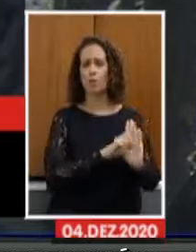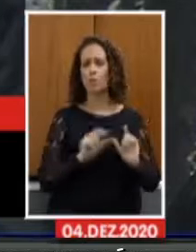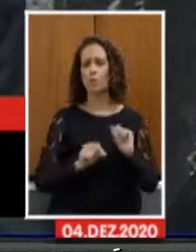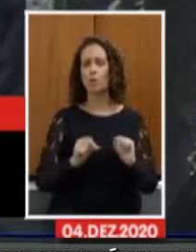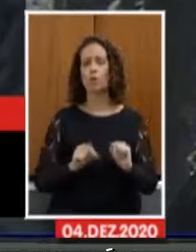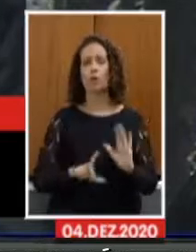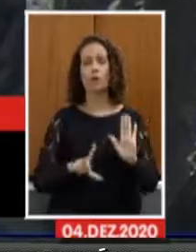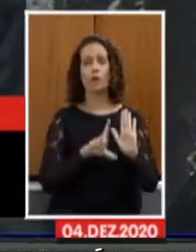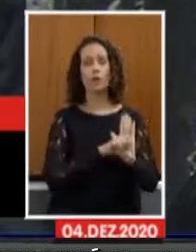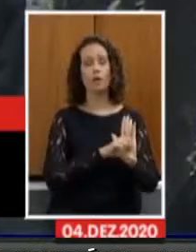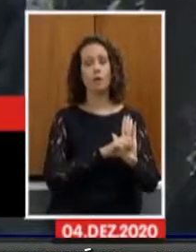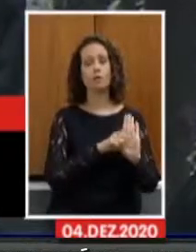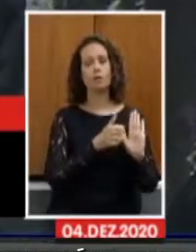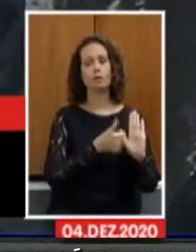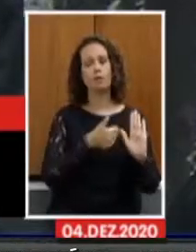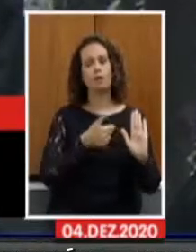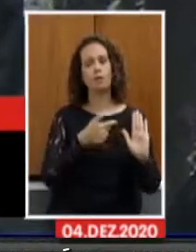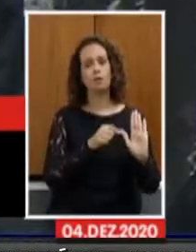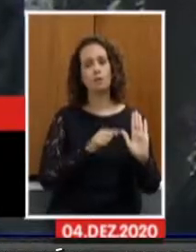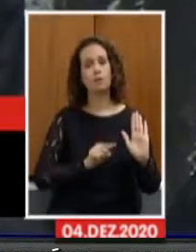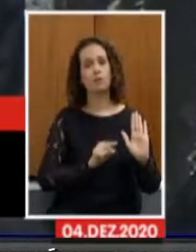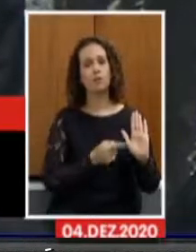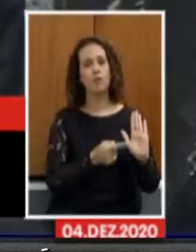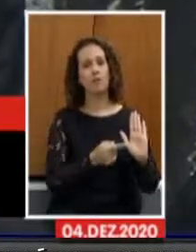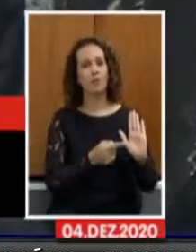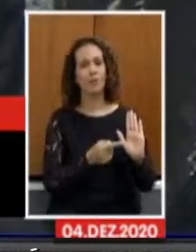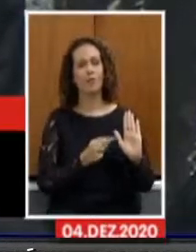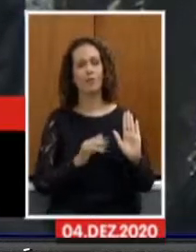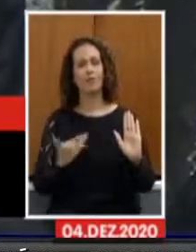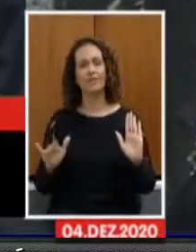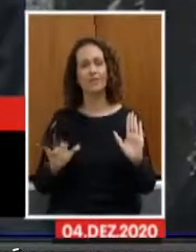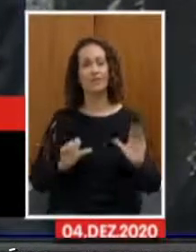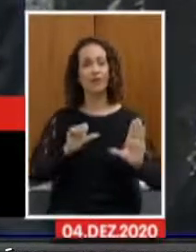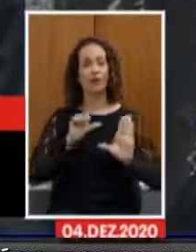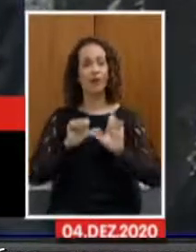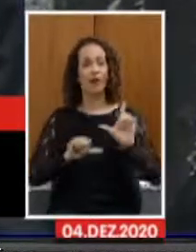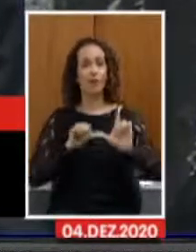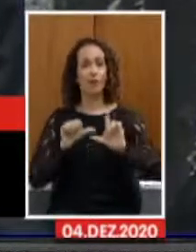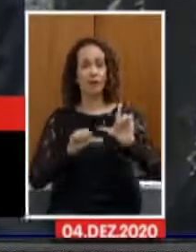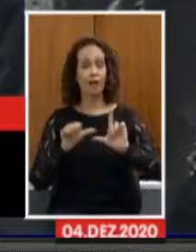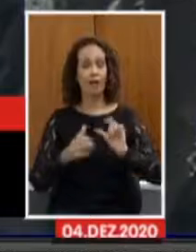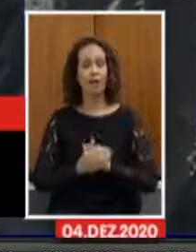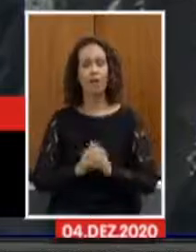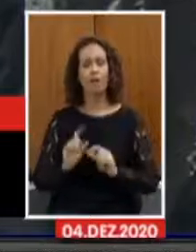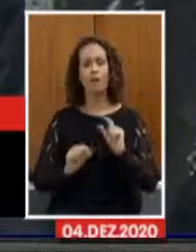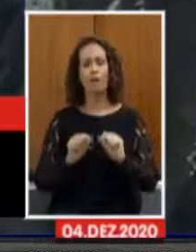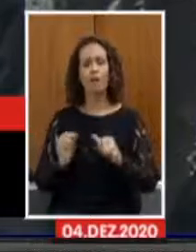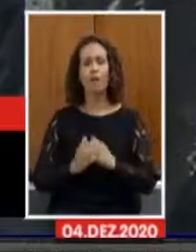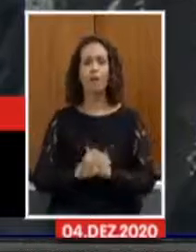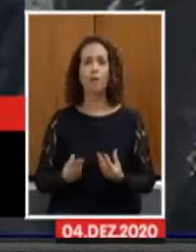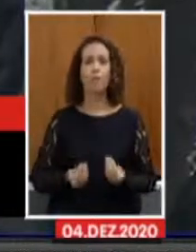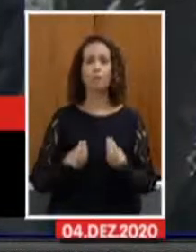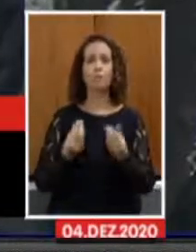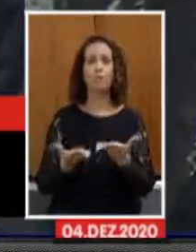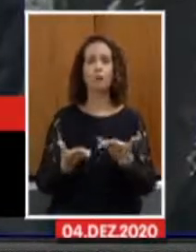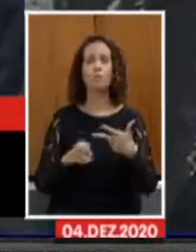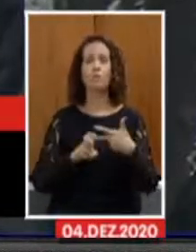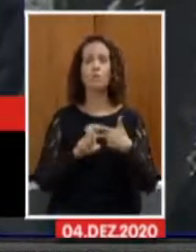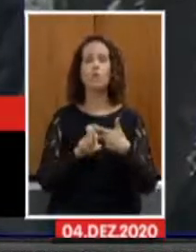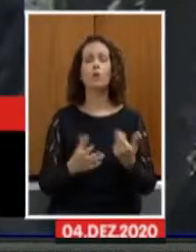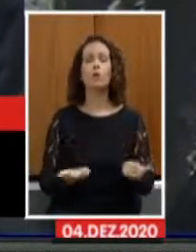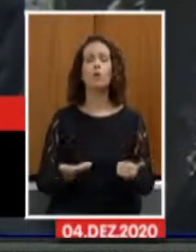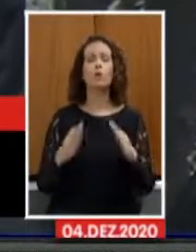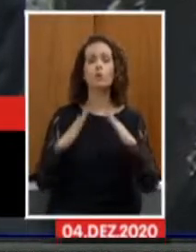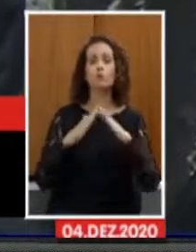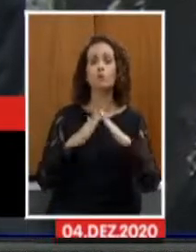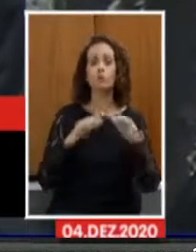número 17.688, de 30 de julho de 2008, que autoriza o Poder Executivo a doar à União o imóvel que